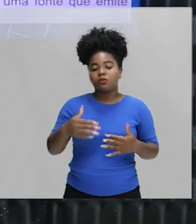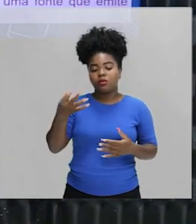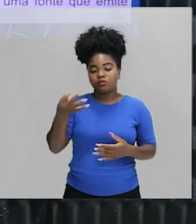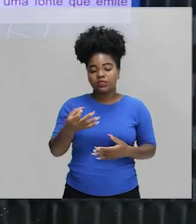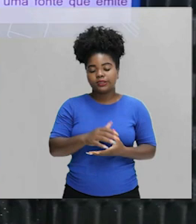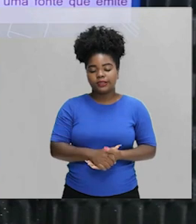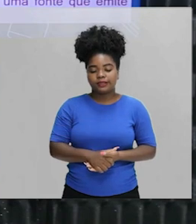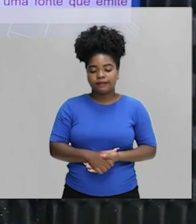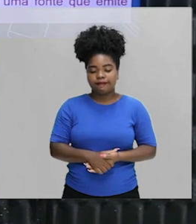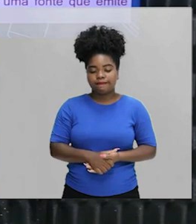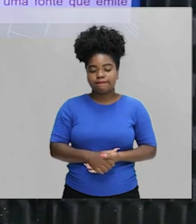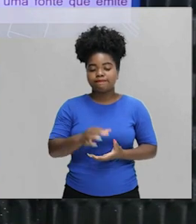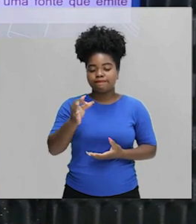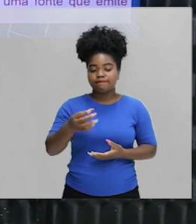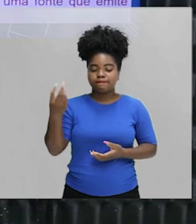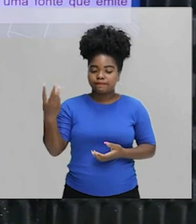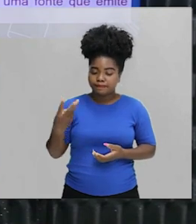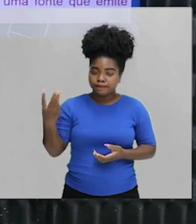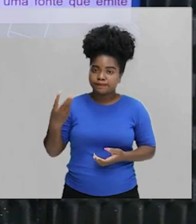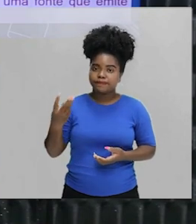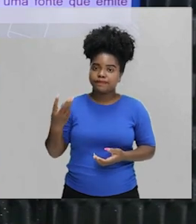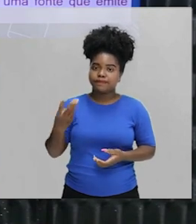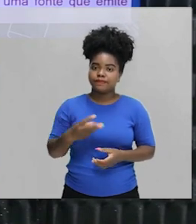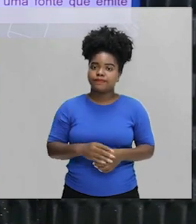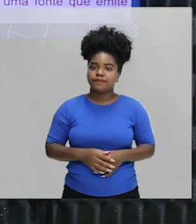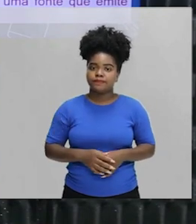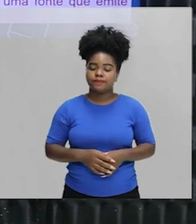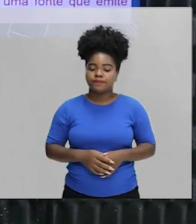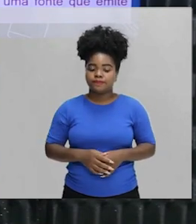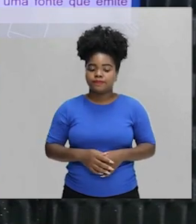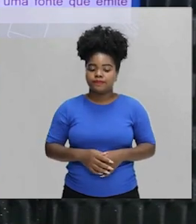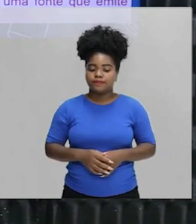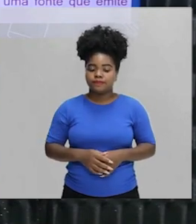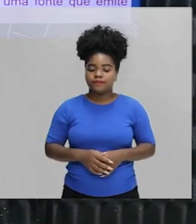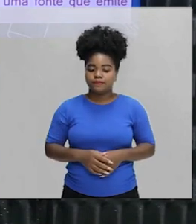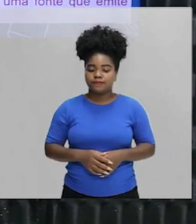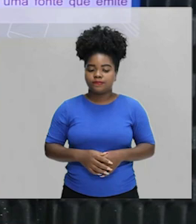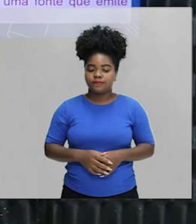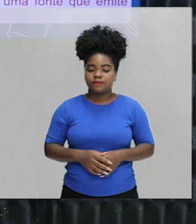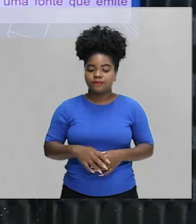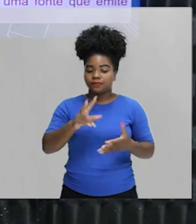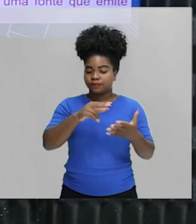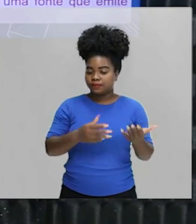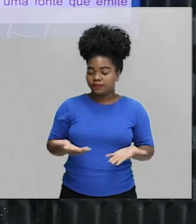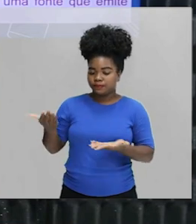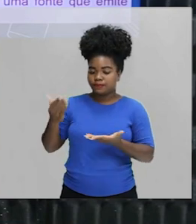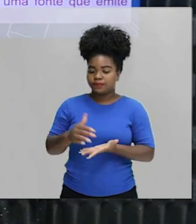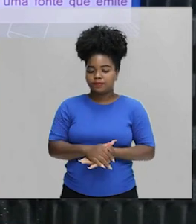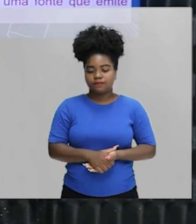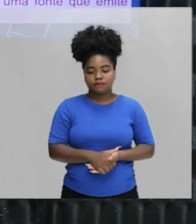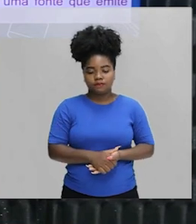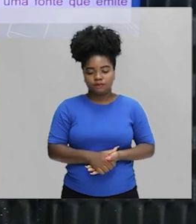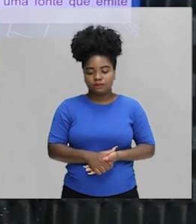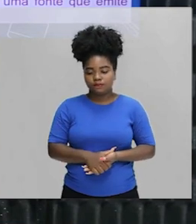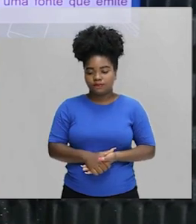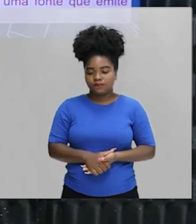correta certo a correta é a três certo vamos entender o por A TR di o seguinte ó espectro de absorção apresentam